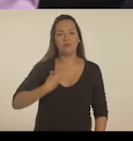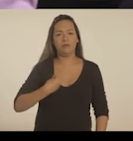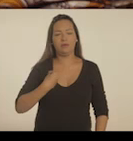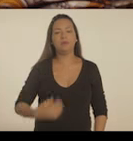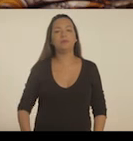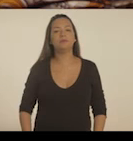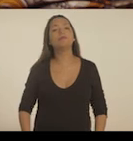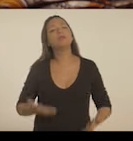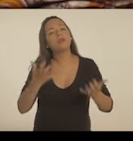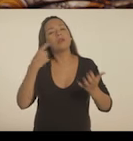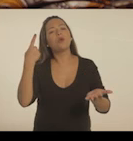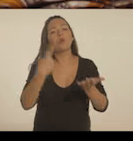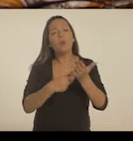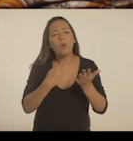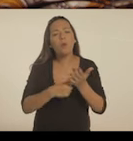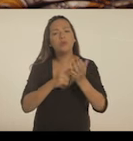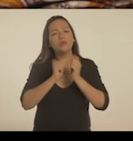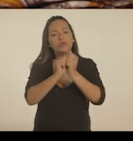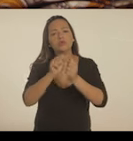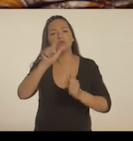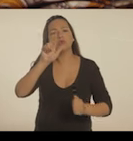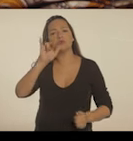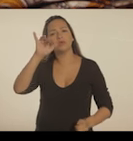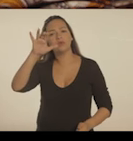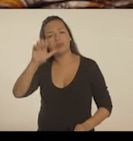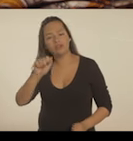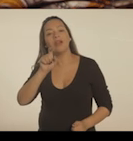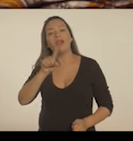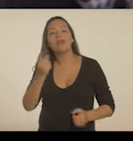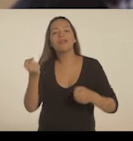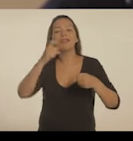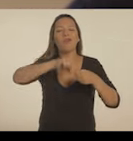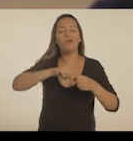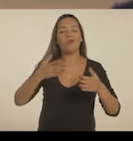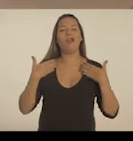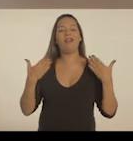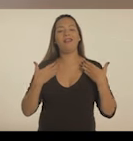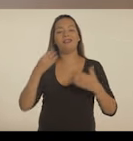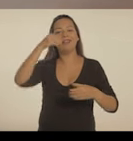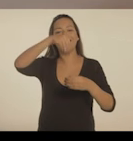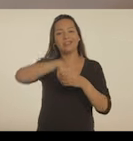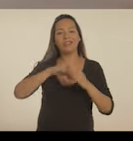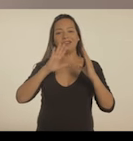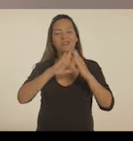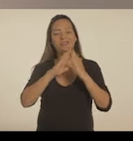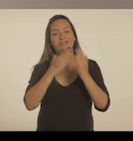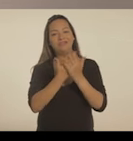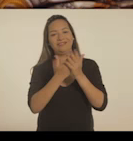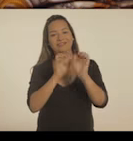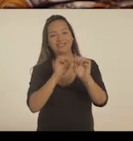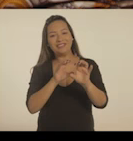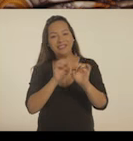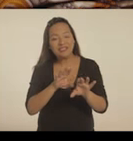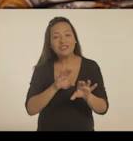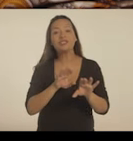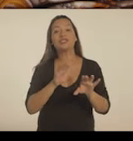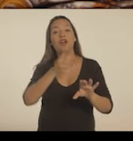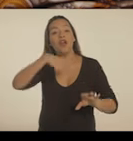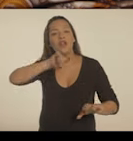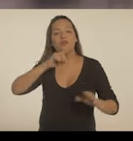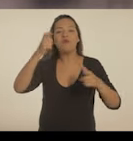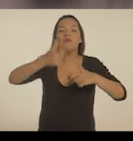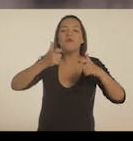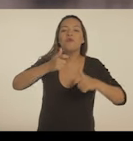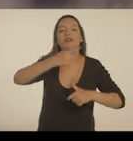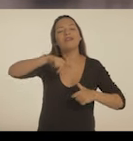nossa vida. Quero assumir um compromisso com vocês, junto com a Luciana aqui, que é um compromisso de devolver alegria para a escola. E a escola seja lugar para a